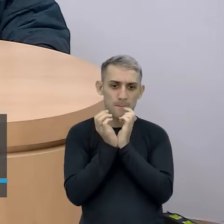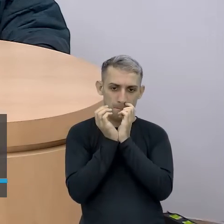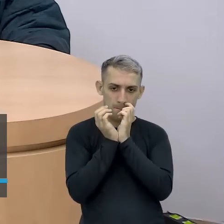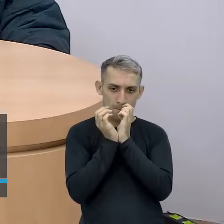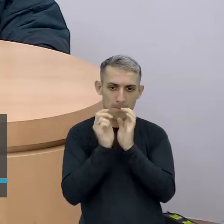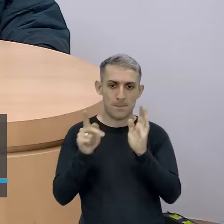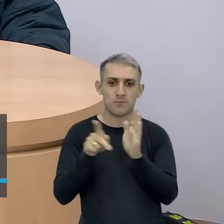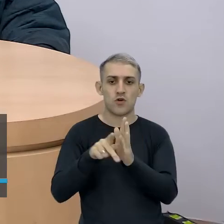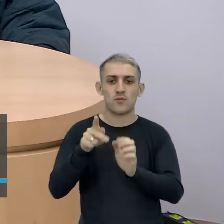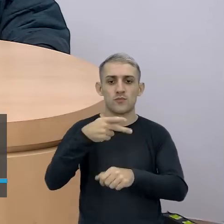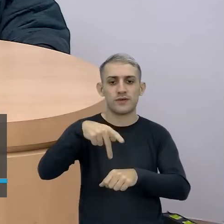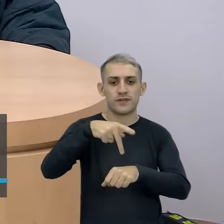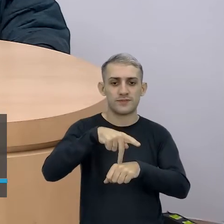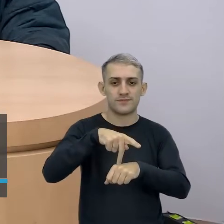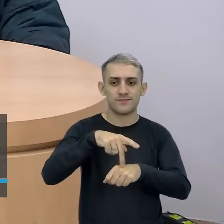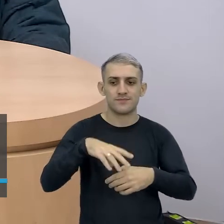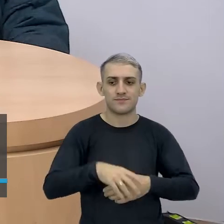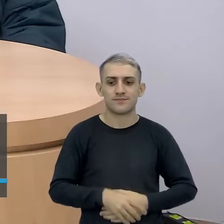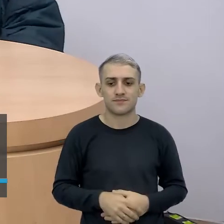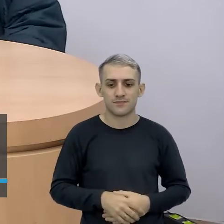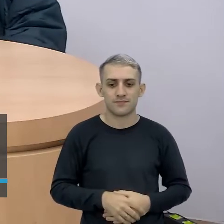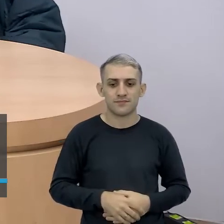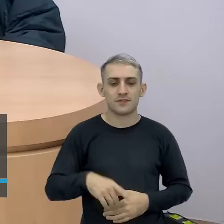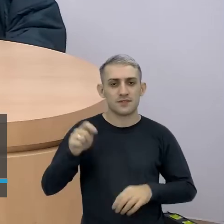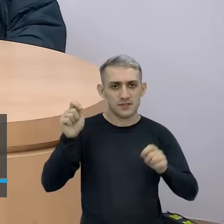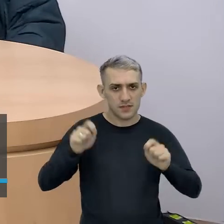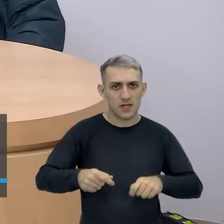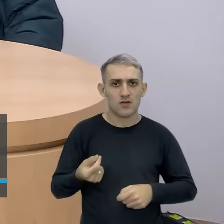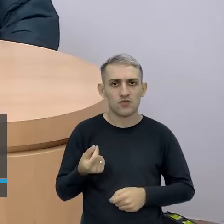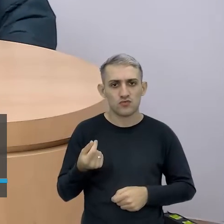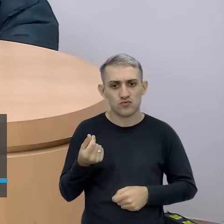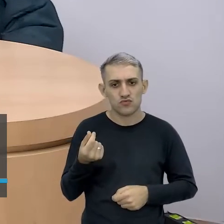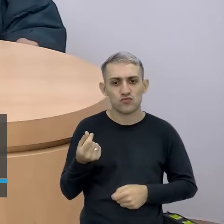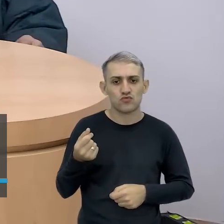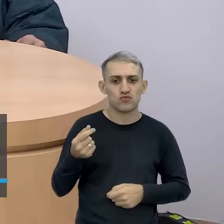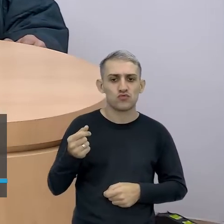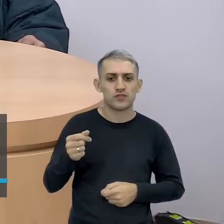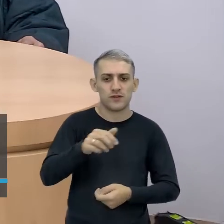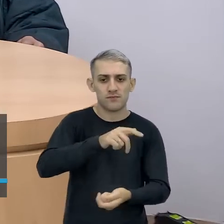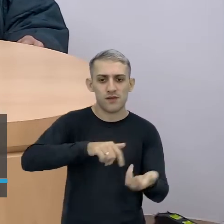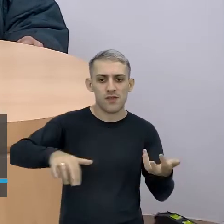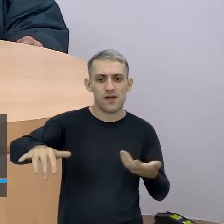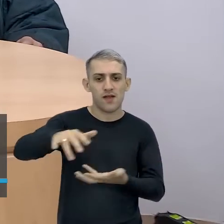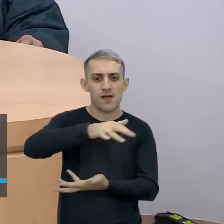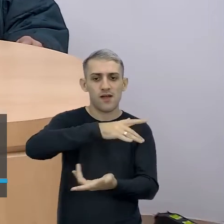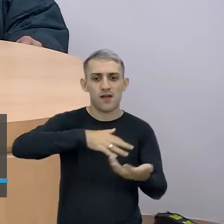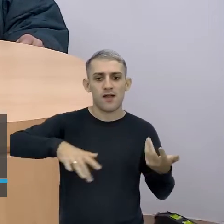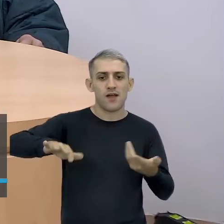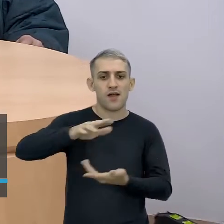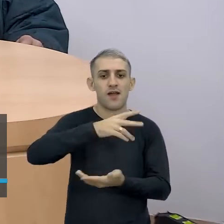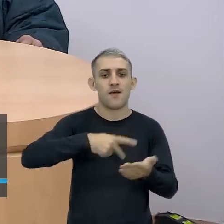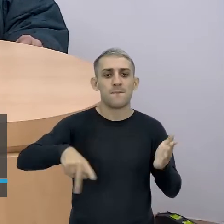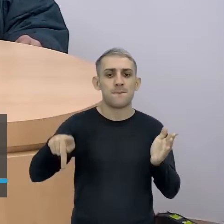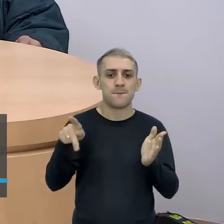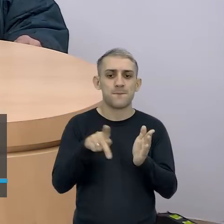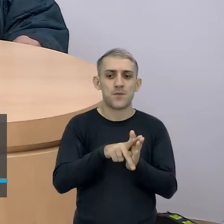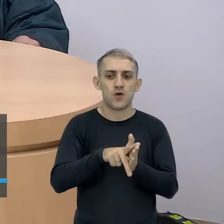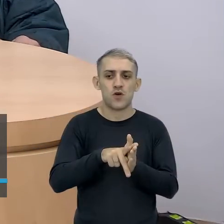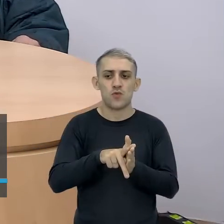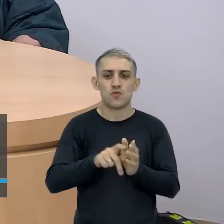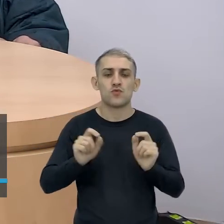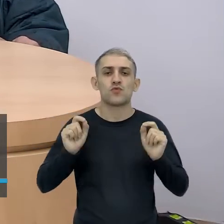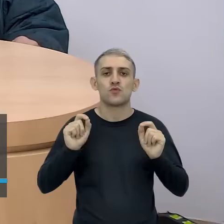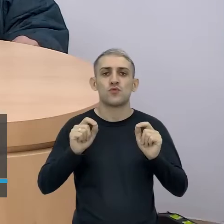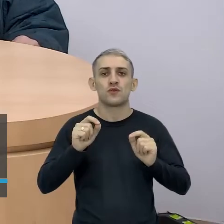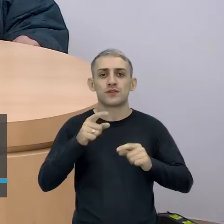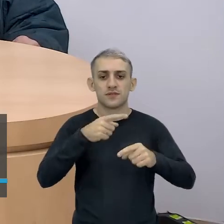desses próprios países. Para que esse capital circule e se torne um financiamento do